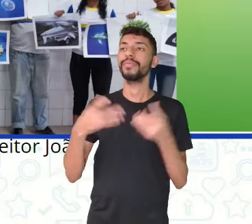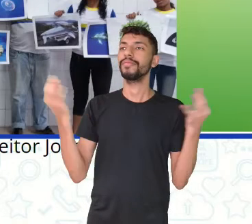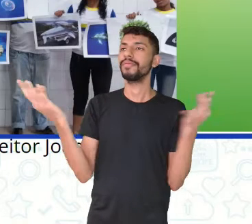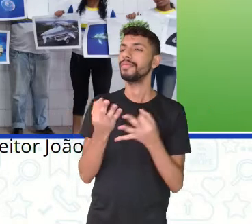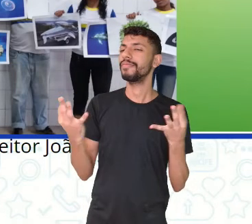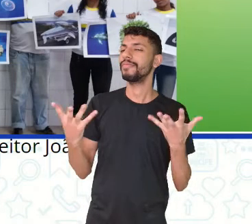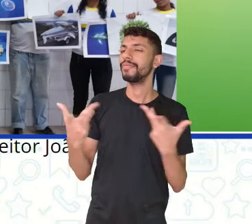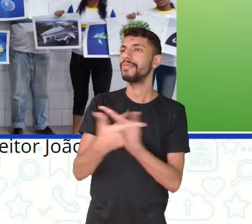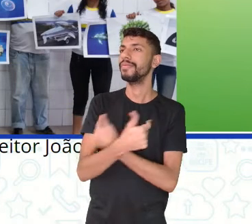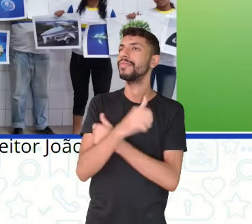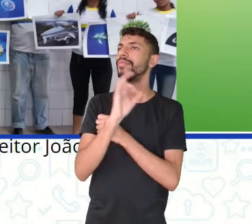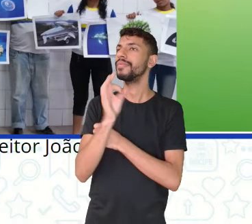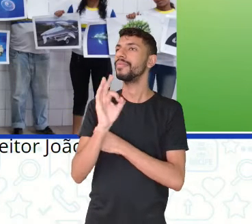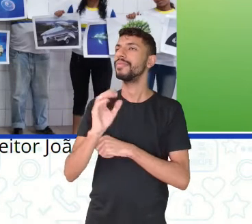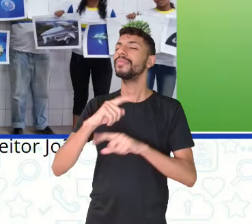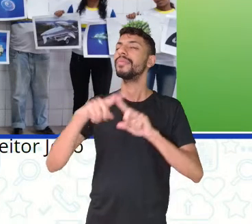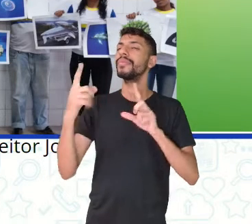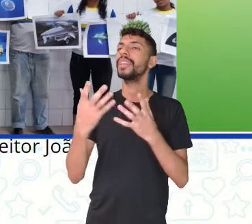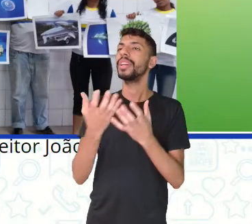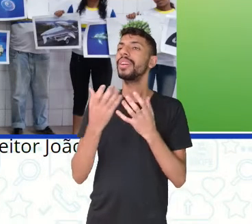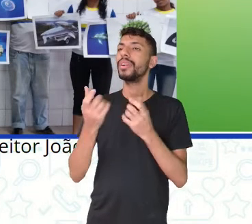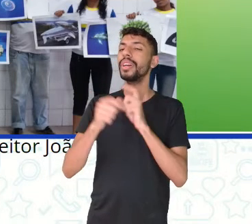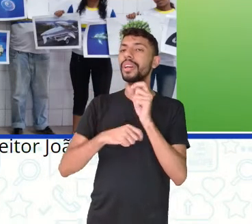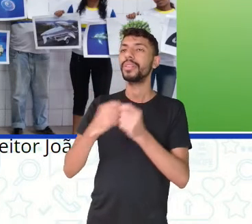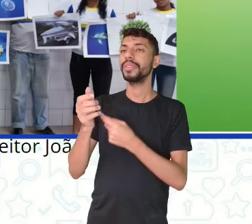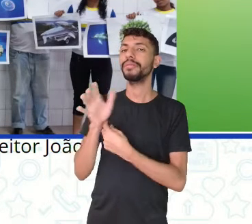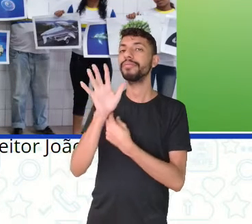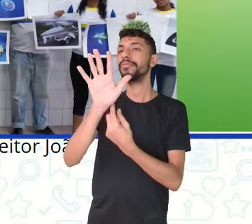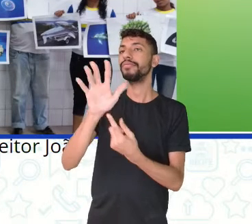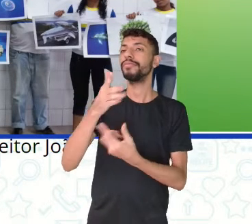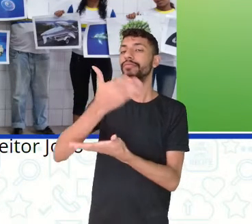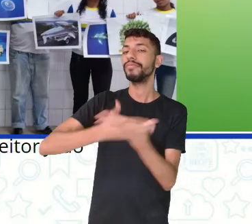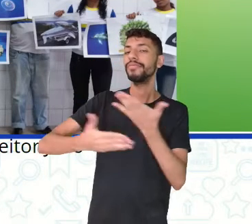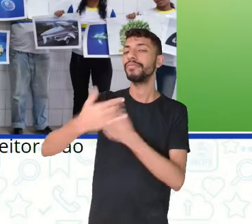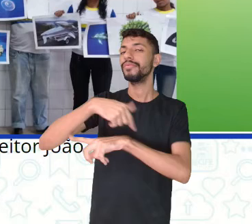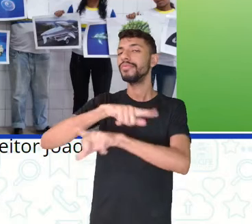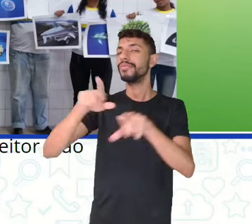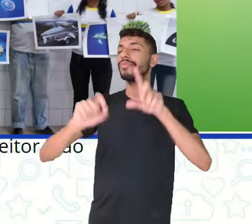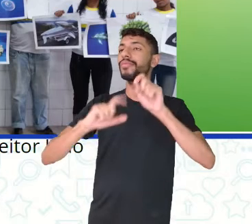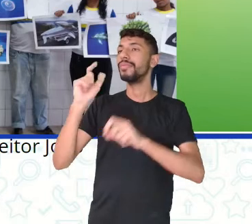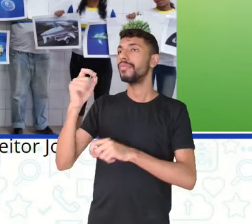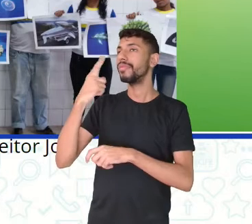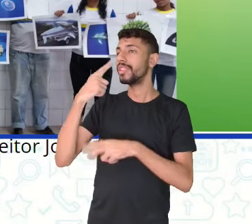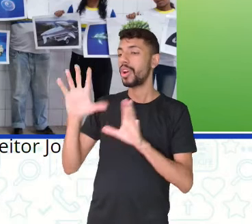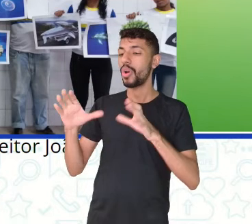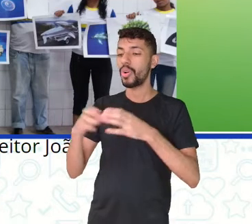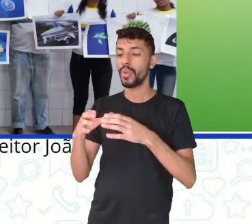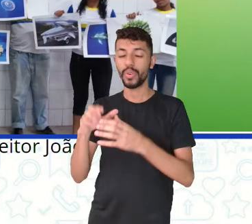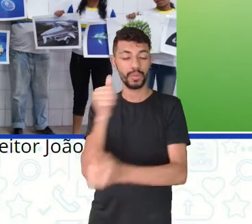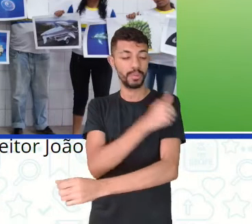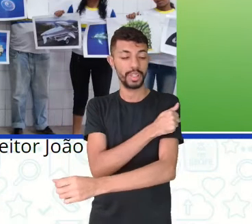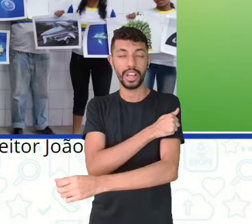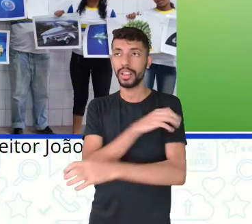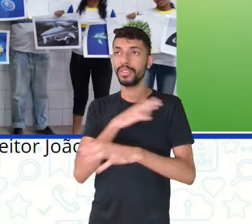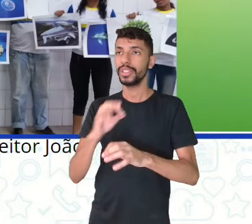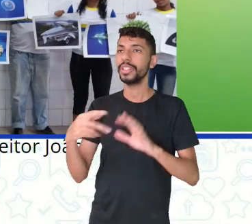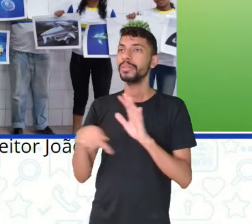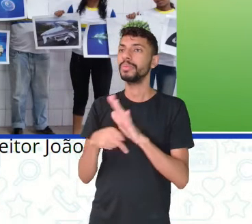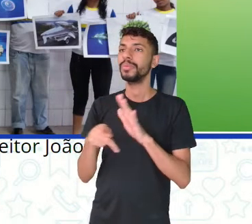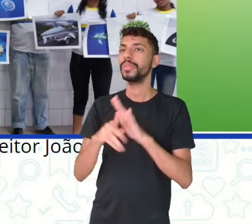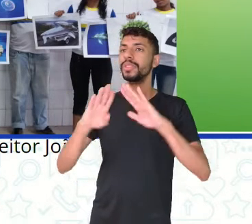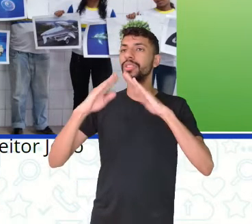perfeita, maravilhosa. Mas eu quero socializar com vocês um grupo de alunas, né, e alunos da